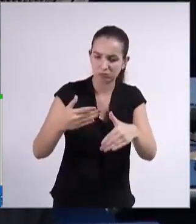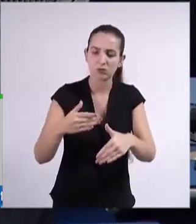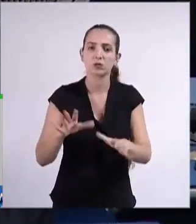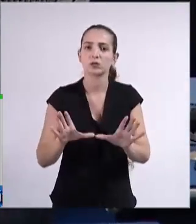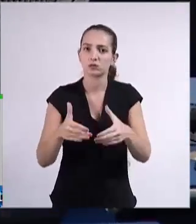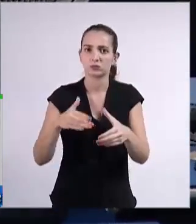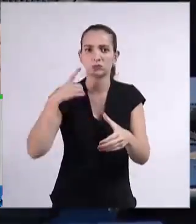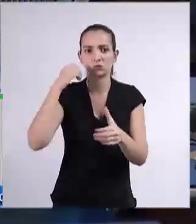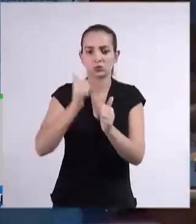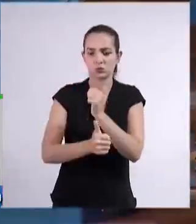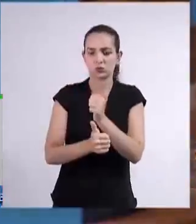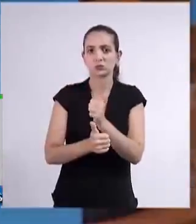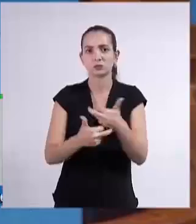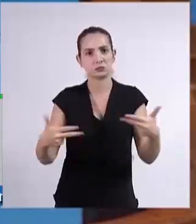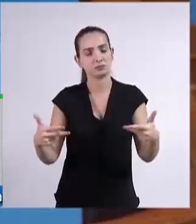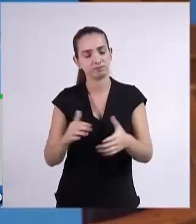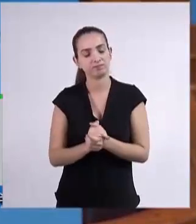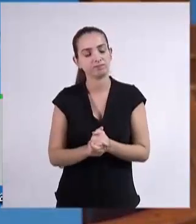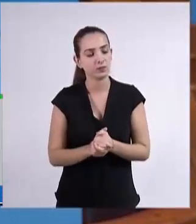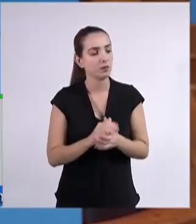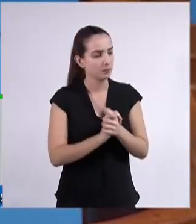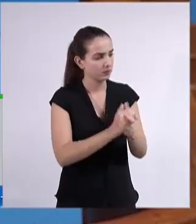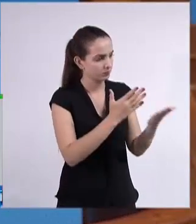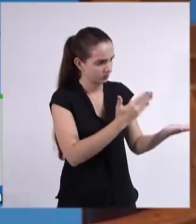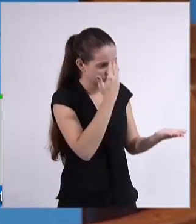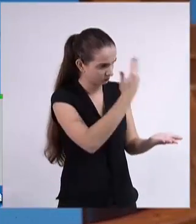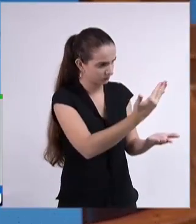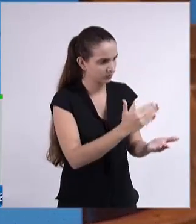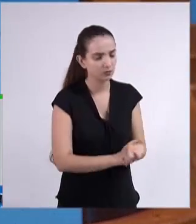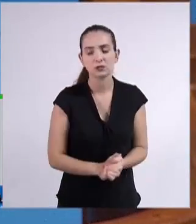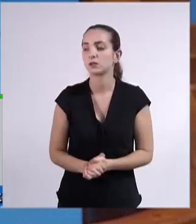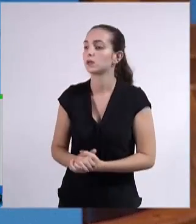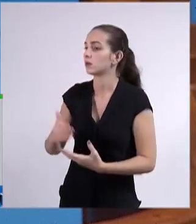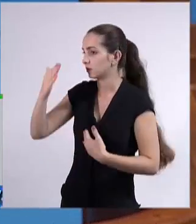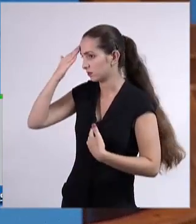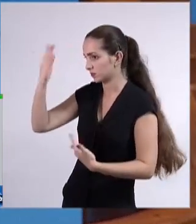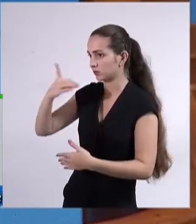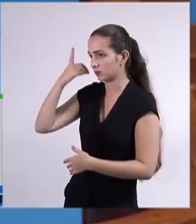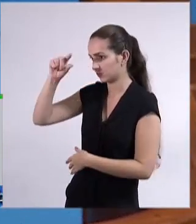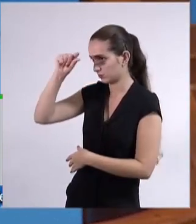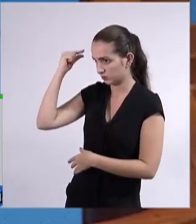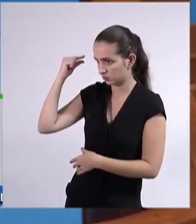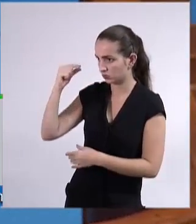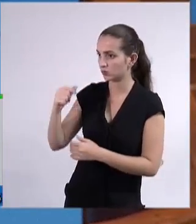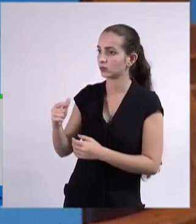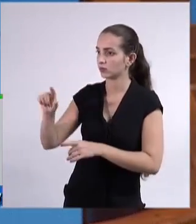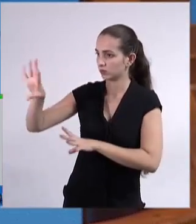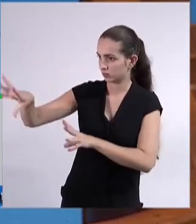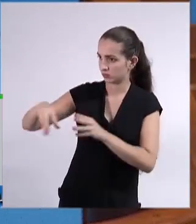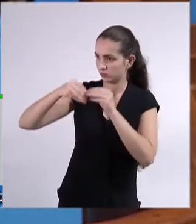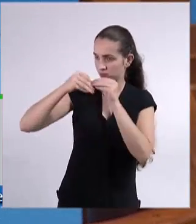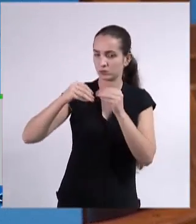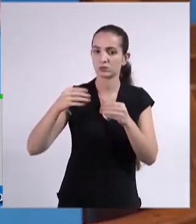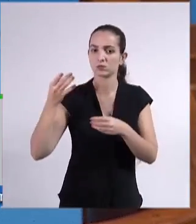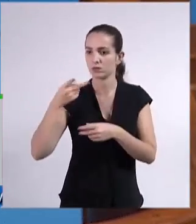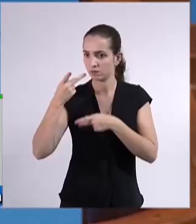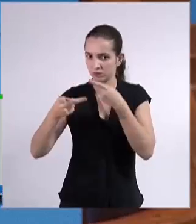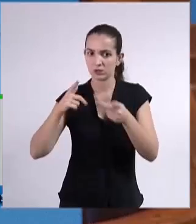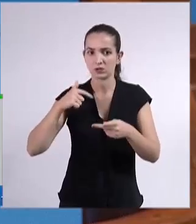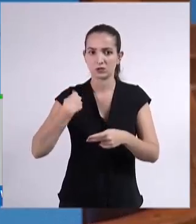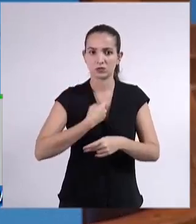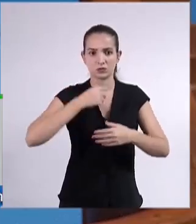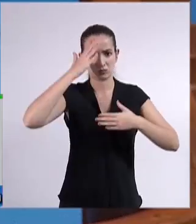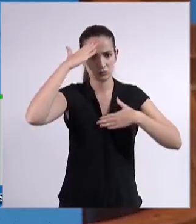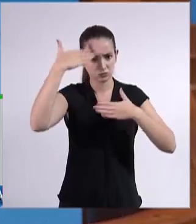e conte com o nosso apoio. Muito obrigado, nobre deputado Herculano Borges, incluo o discurso de Vossa Excelência ao meu. Honre,